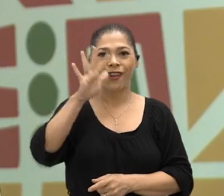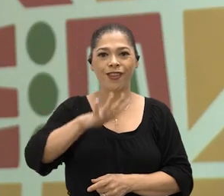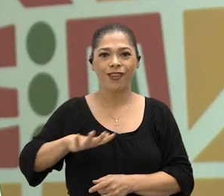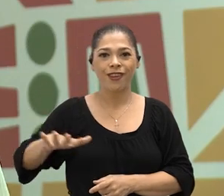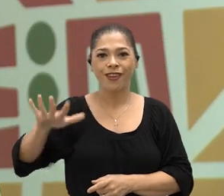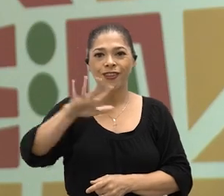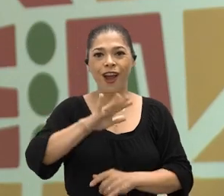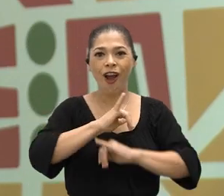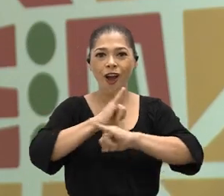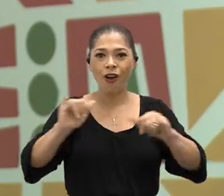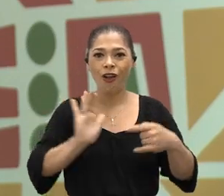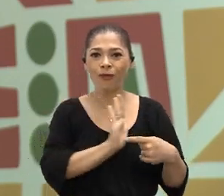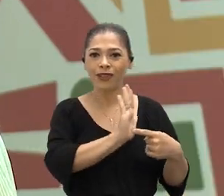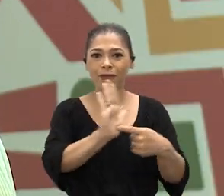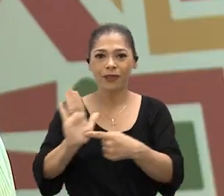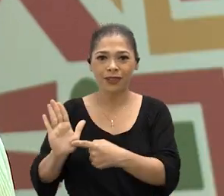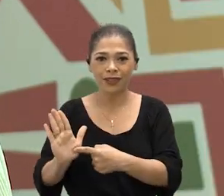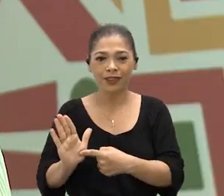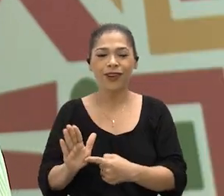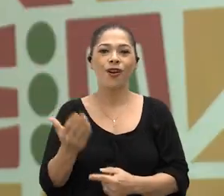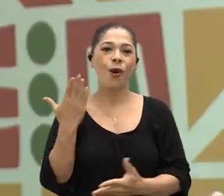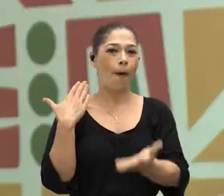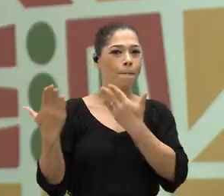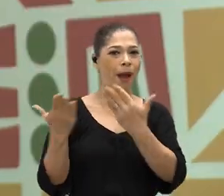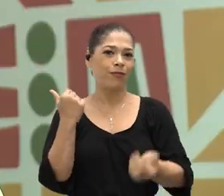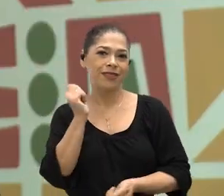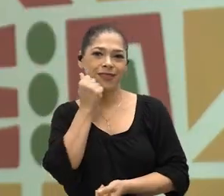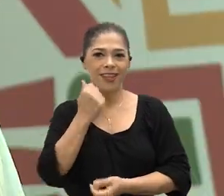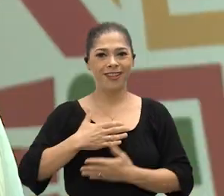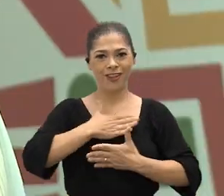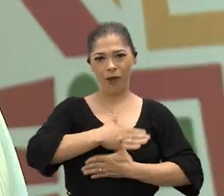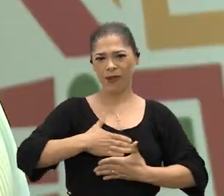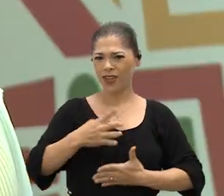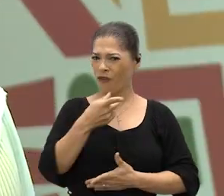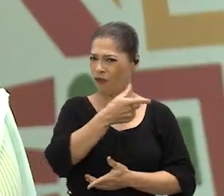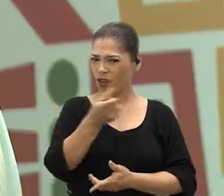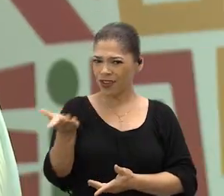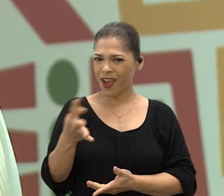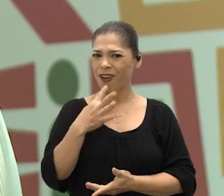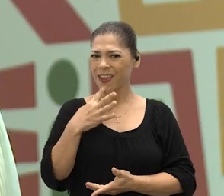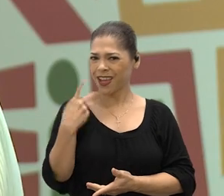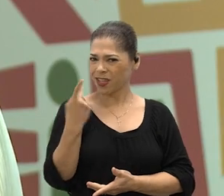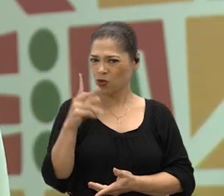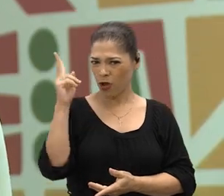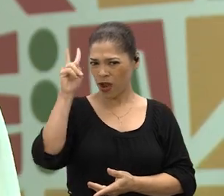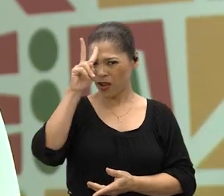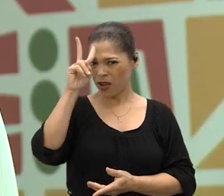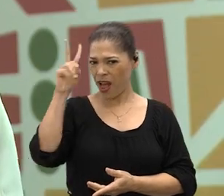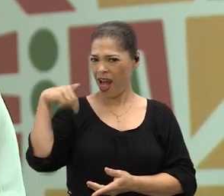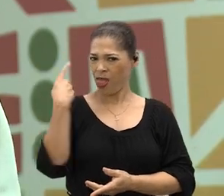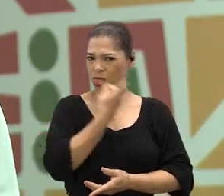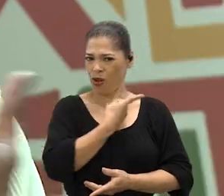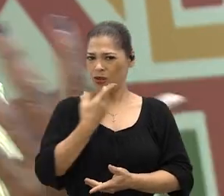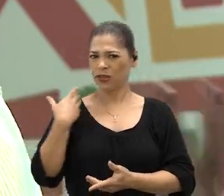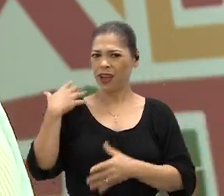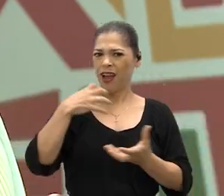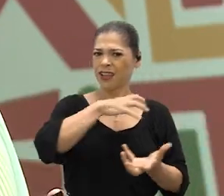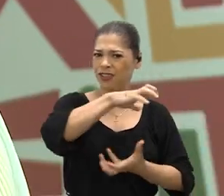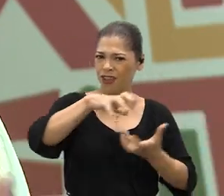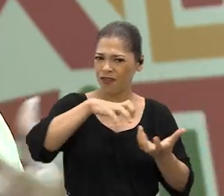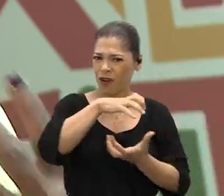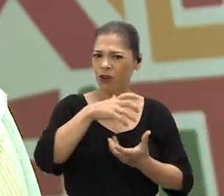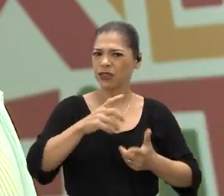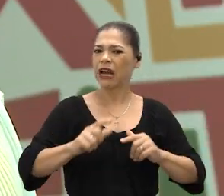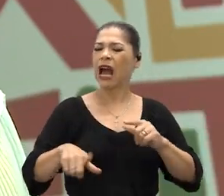e agora eu vou apresentar para vocês o papo ciência com muito prazer Você conhece a sua história a sua não a nossa as